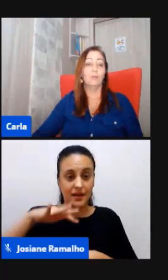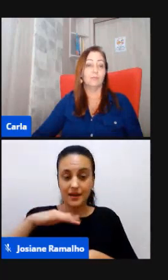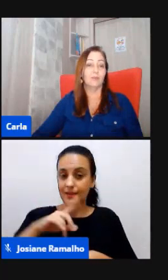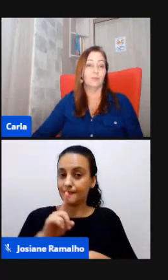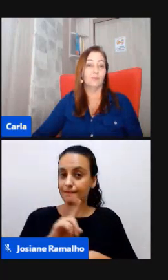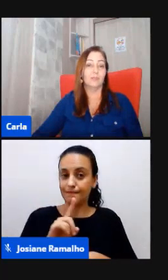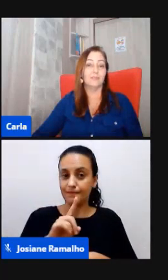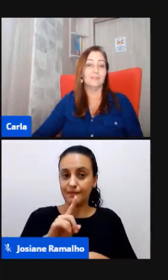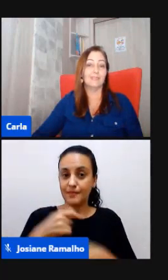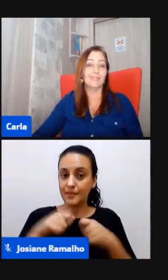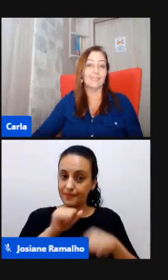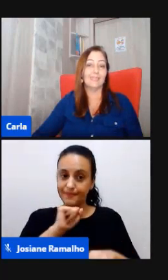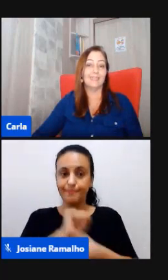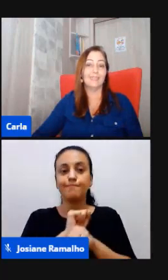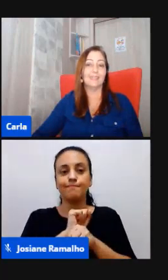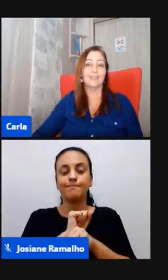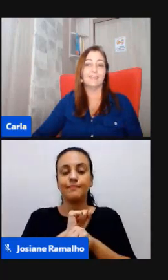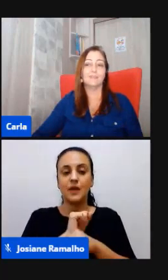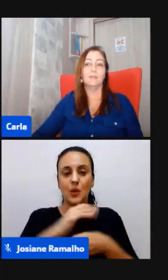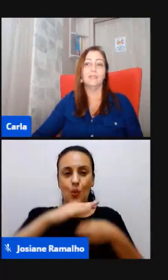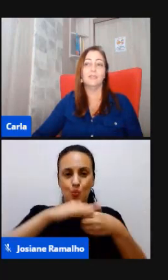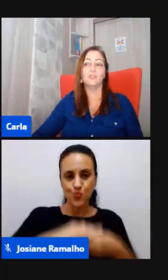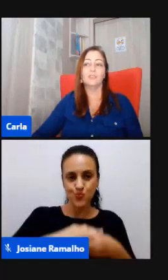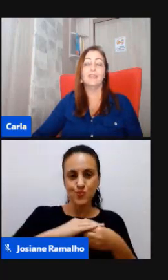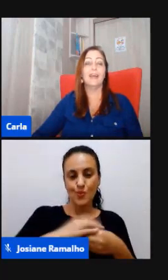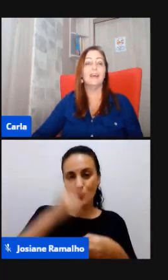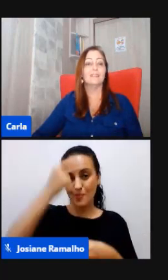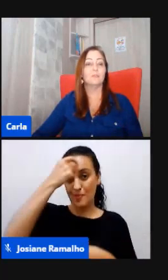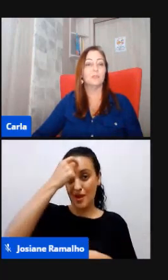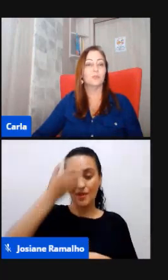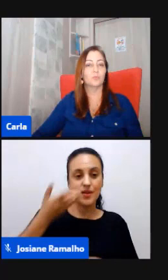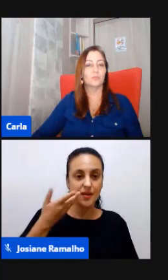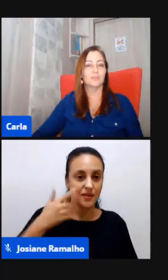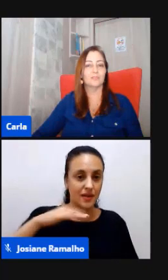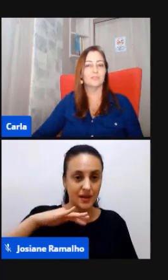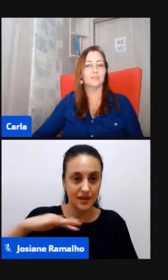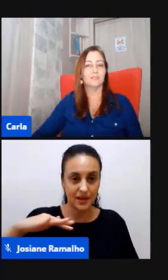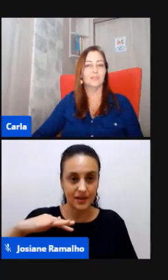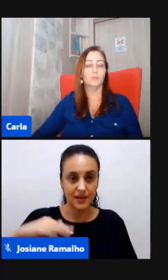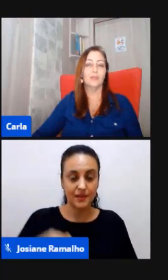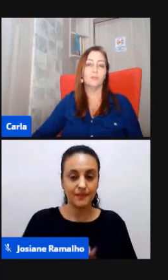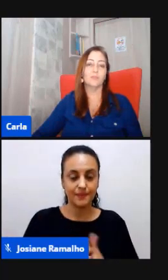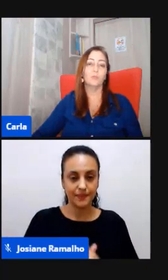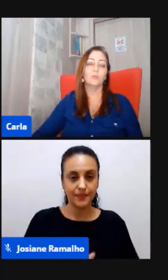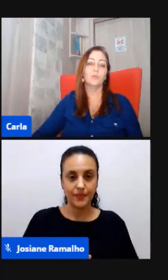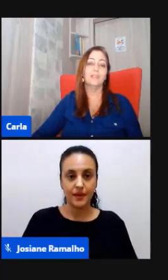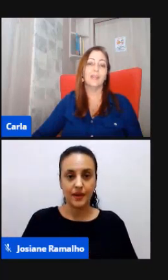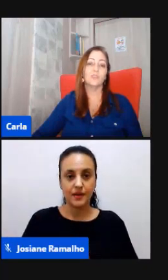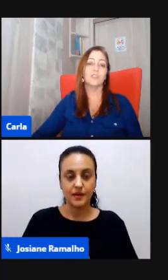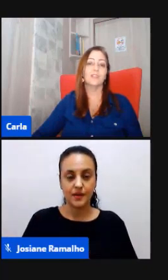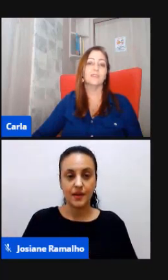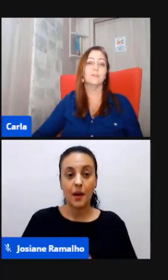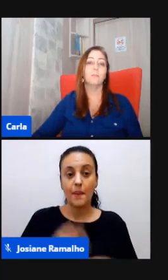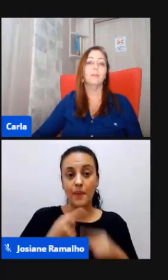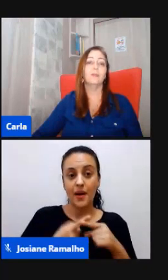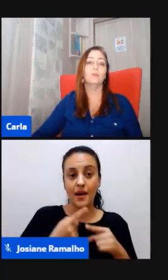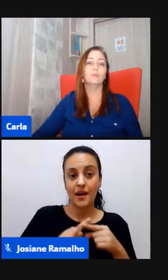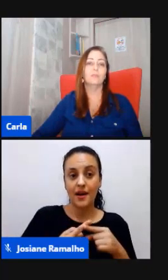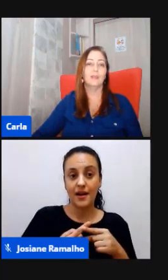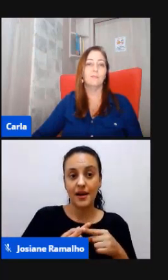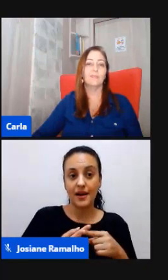assim, não, às vezes sem querer, né, essa mania de dar as perguntas, não darmos a oportunidade da